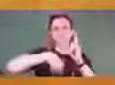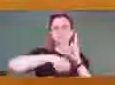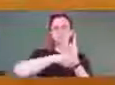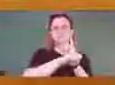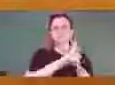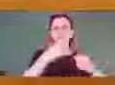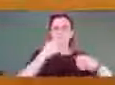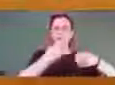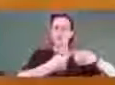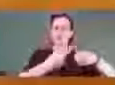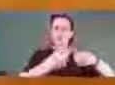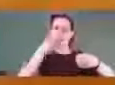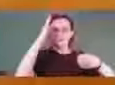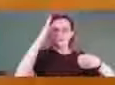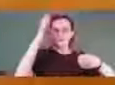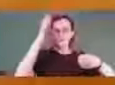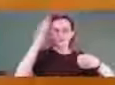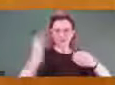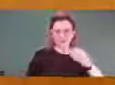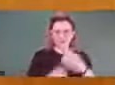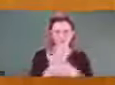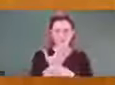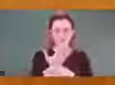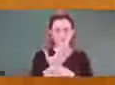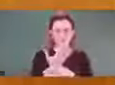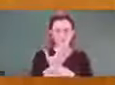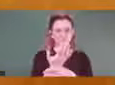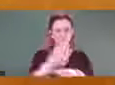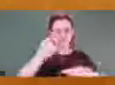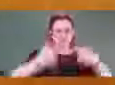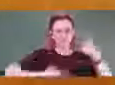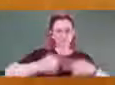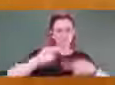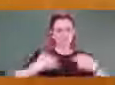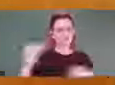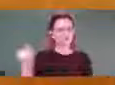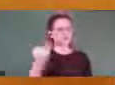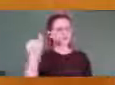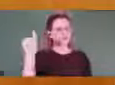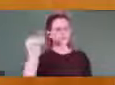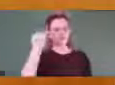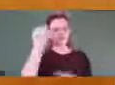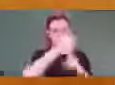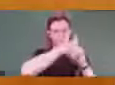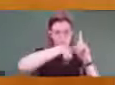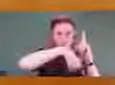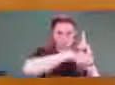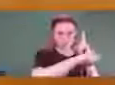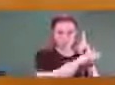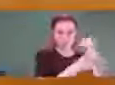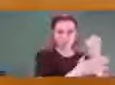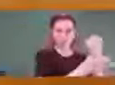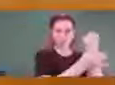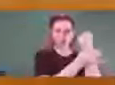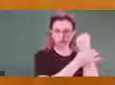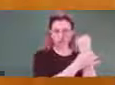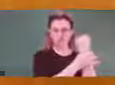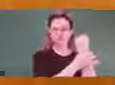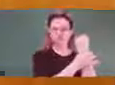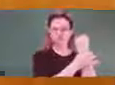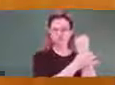criativas nesse eixo nós vamos levar ter a importância da Seguridade Social que compreende o Sistema